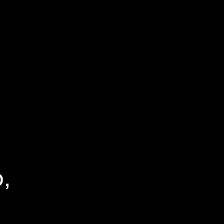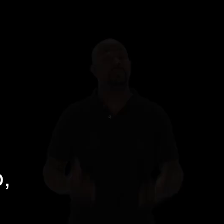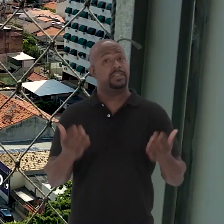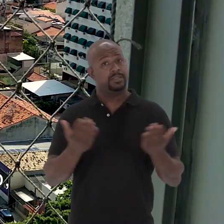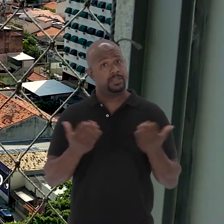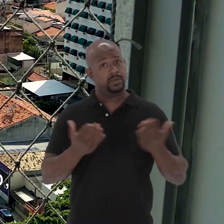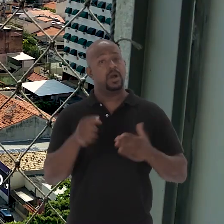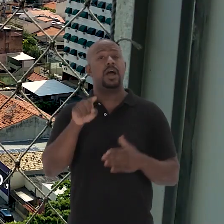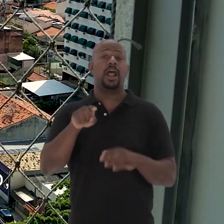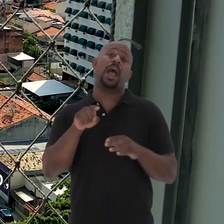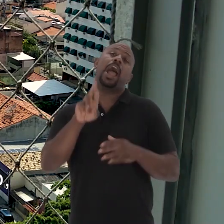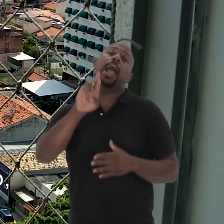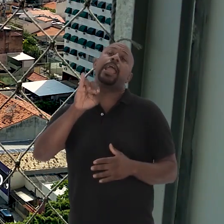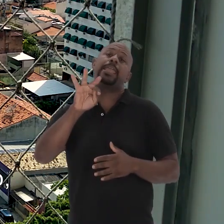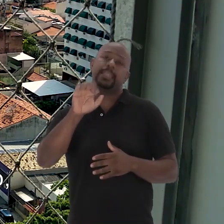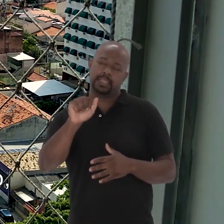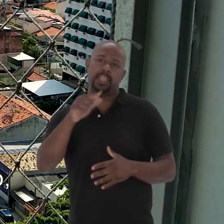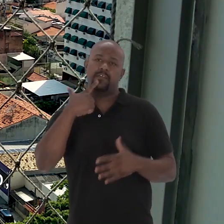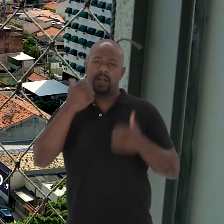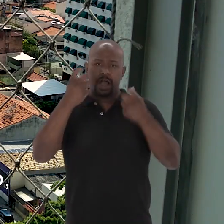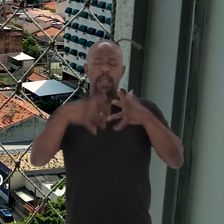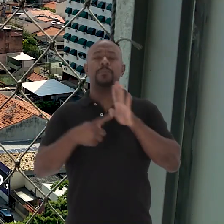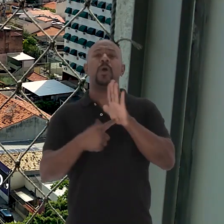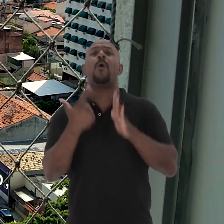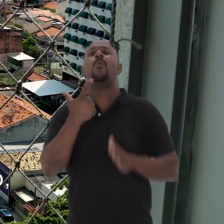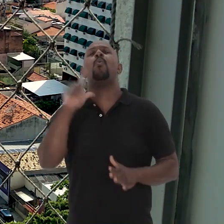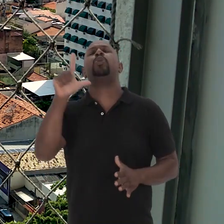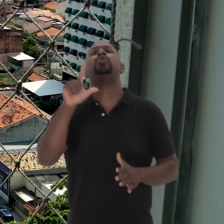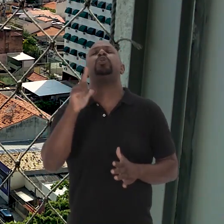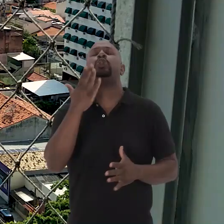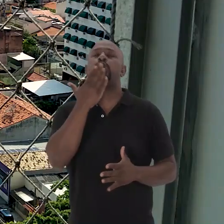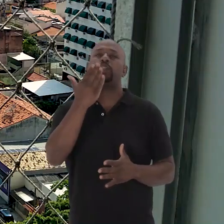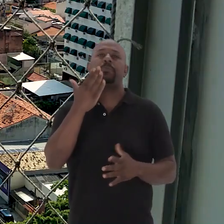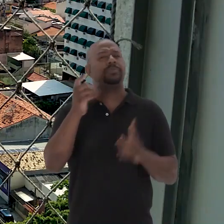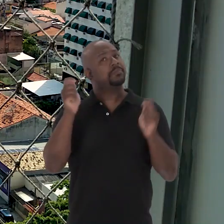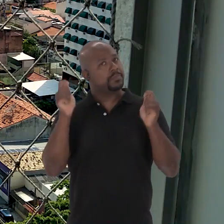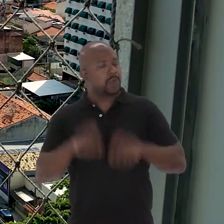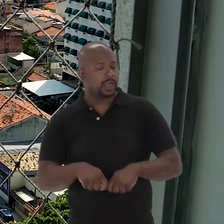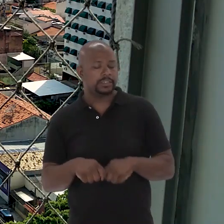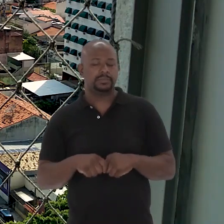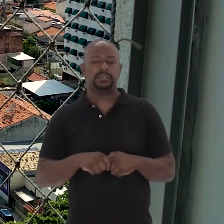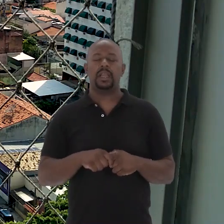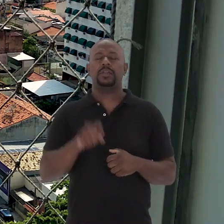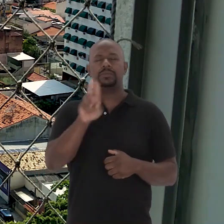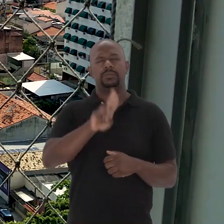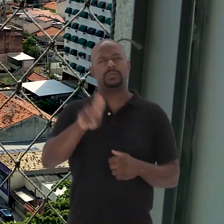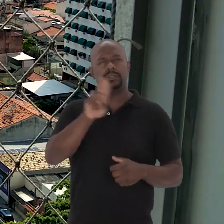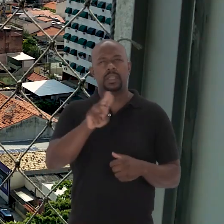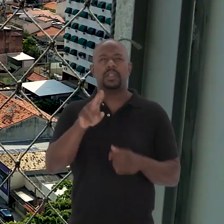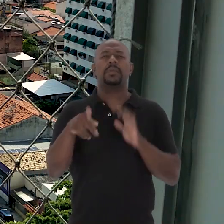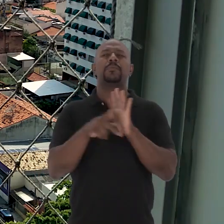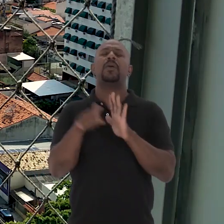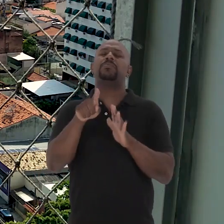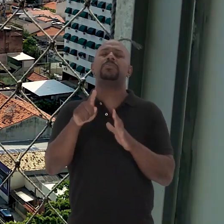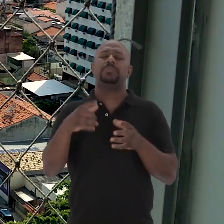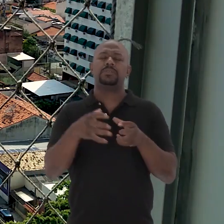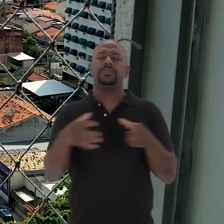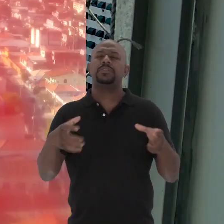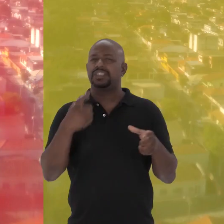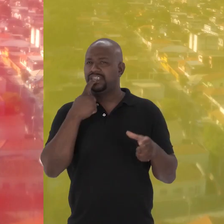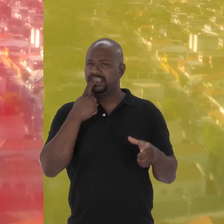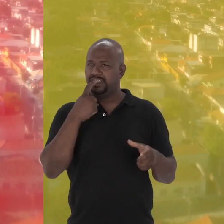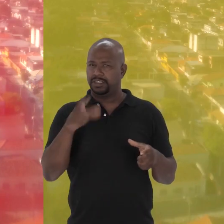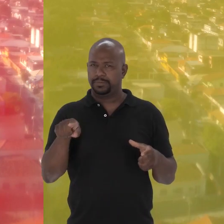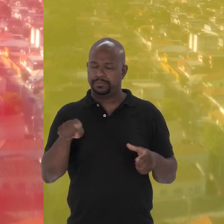E agora a educadora Rita vai mostrar um outro tipo de filtro, uma outra possibilidade, usando uma embalagem reutilizada.